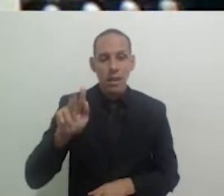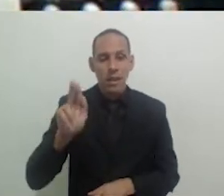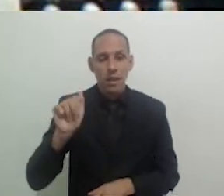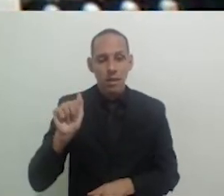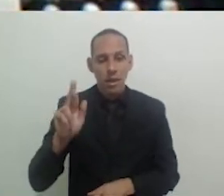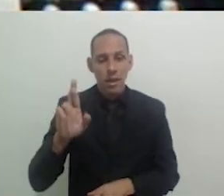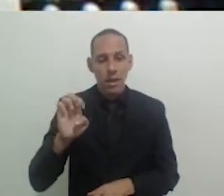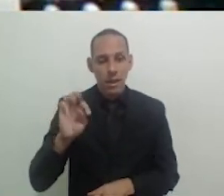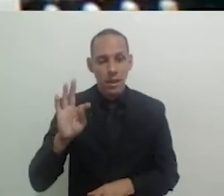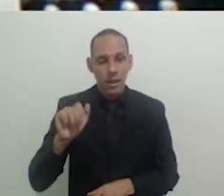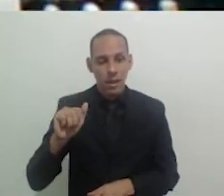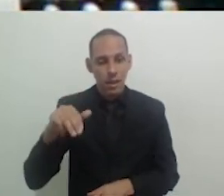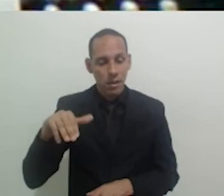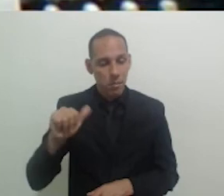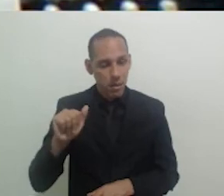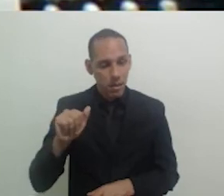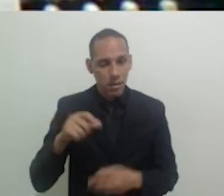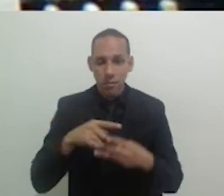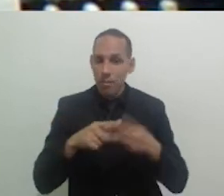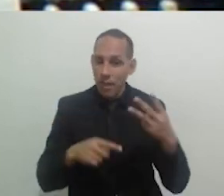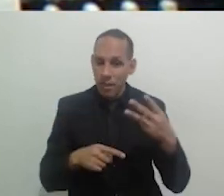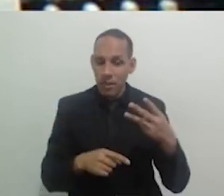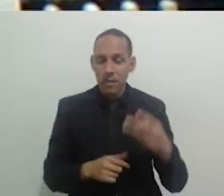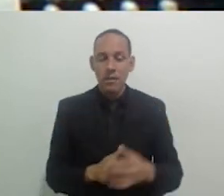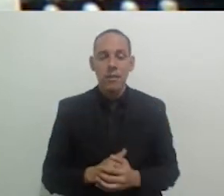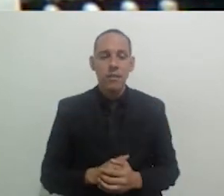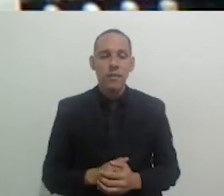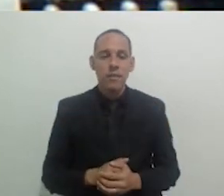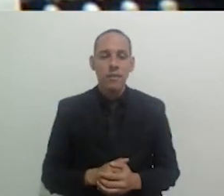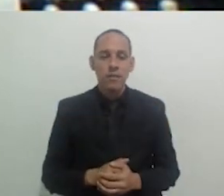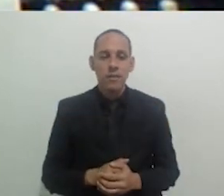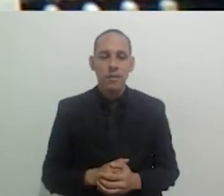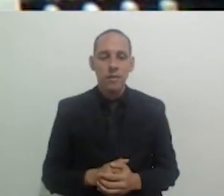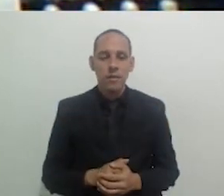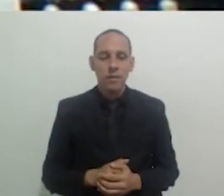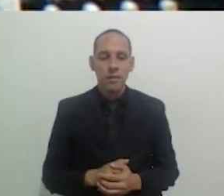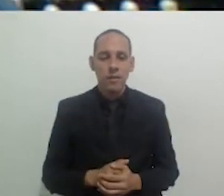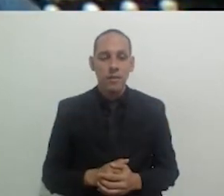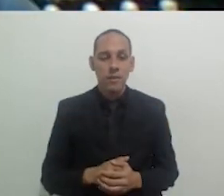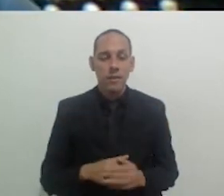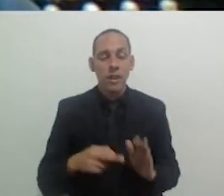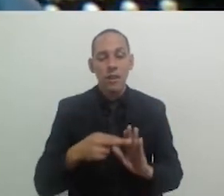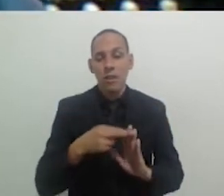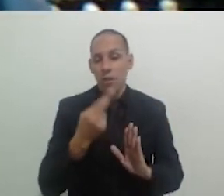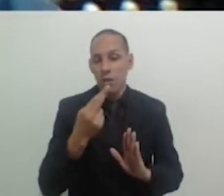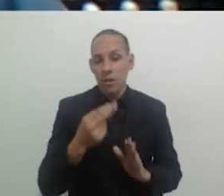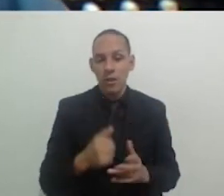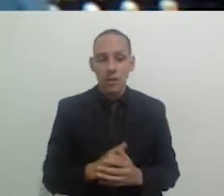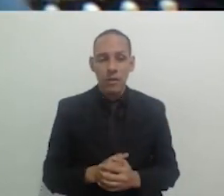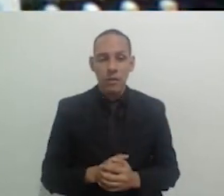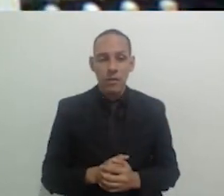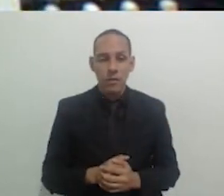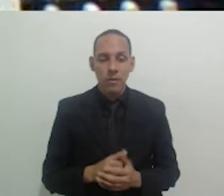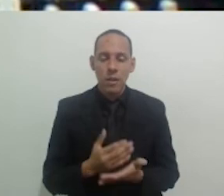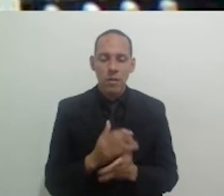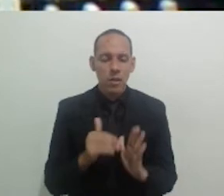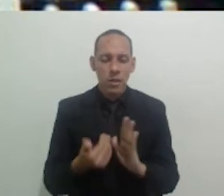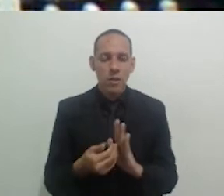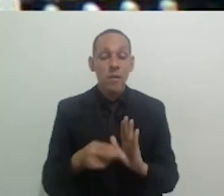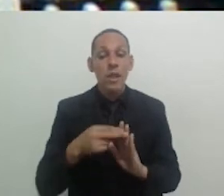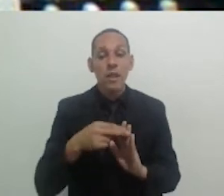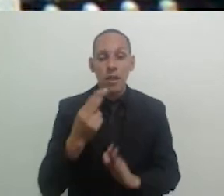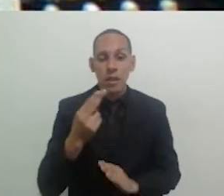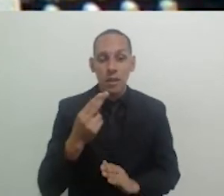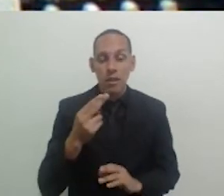São três, né? É isso. Quatro. Minuta de resolução. Aprovo todas. Dispõe sobre